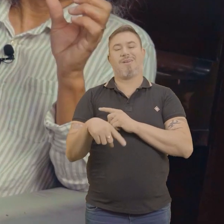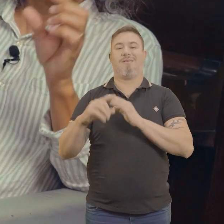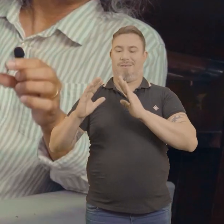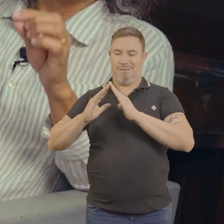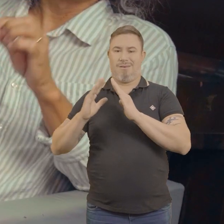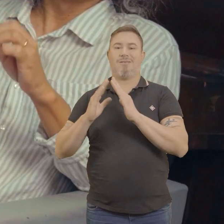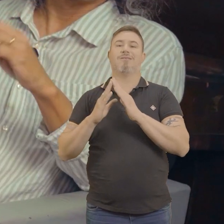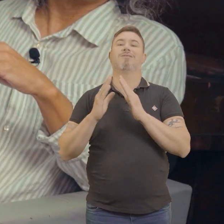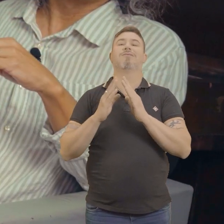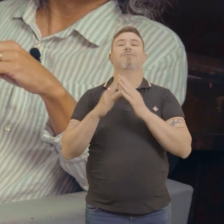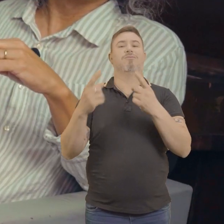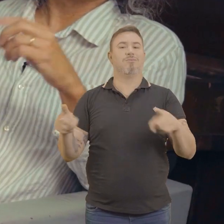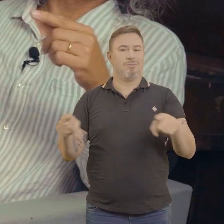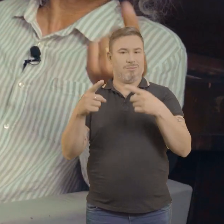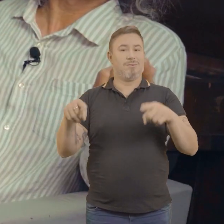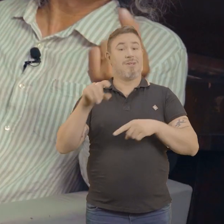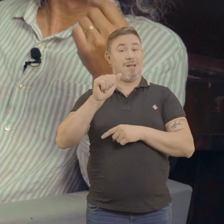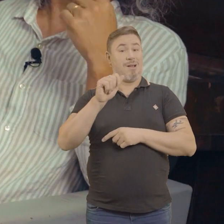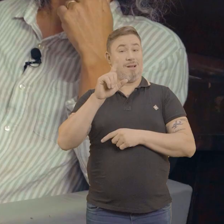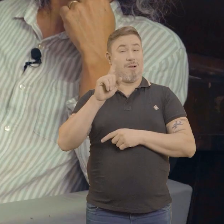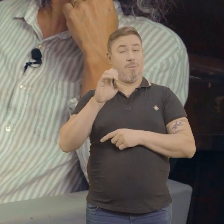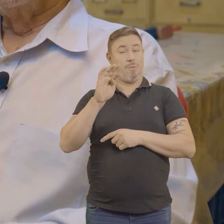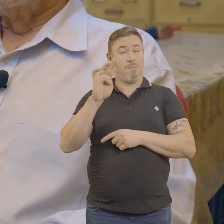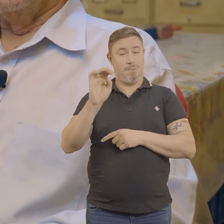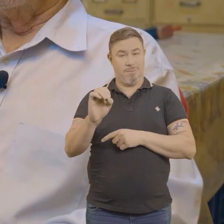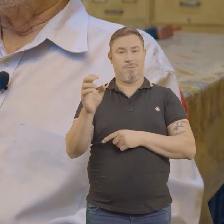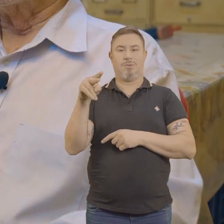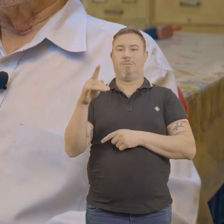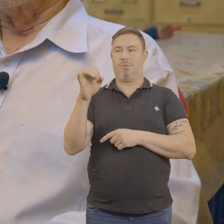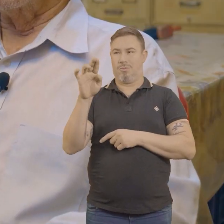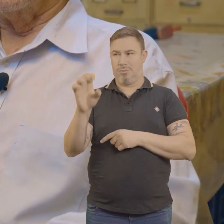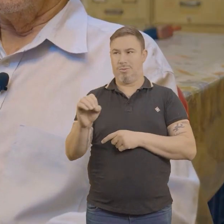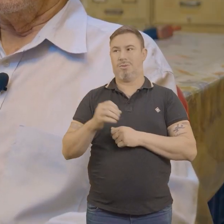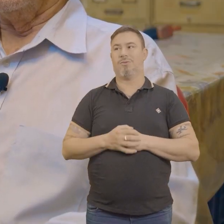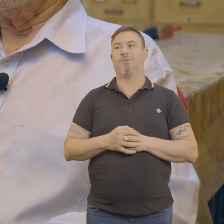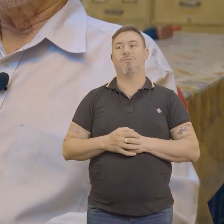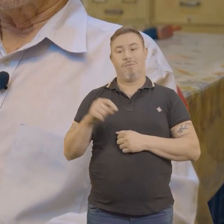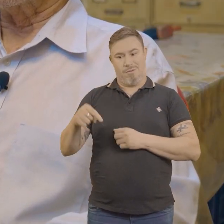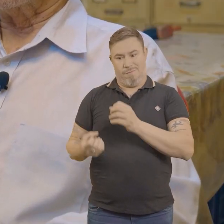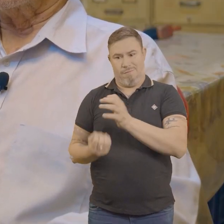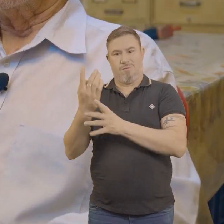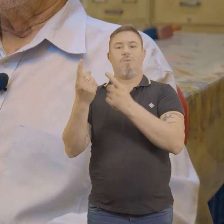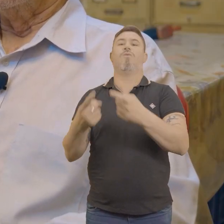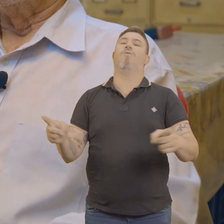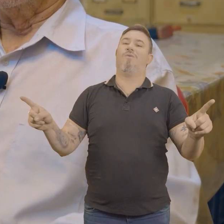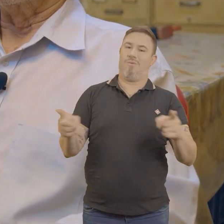casa, Conservatório de Música Alberto Nepomuceno, mas aí já é 38, né? Ele fundou aqui a